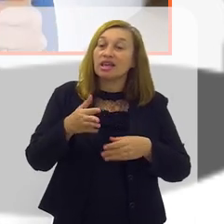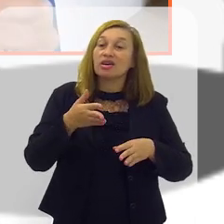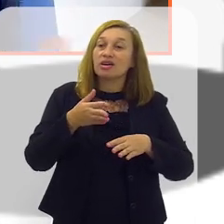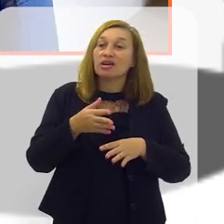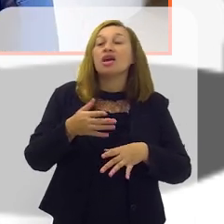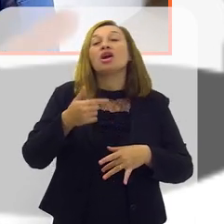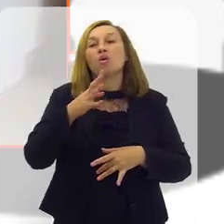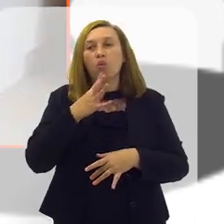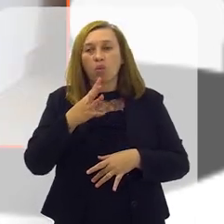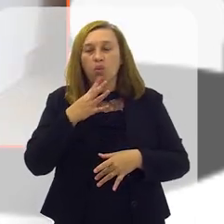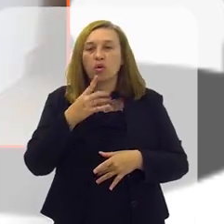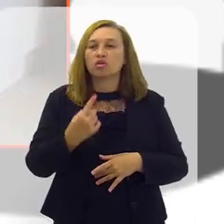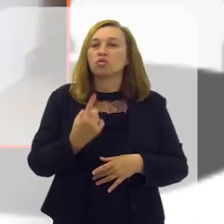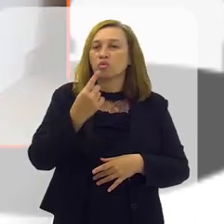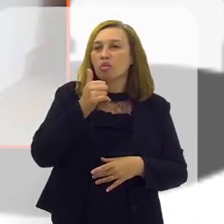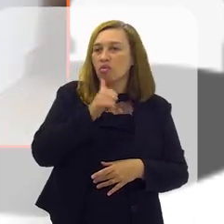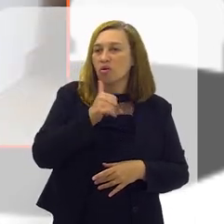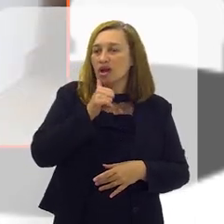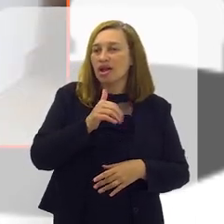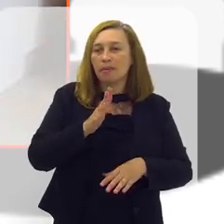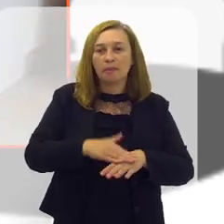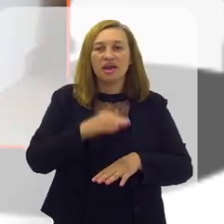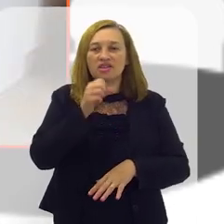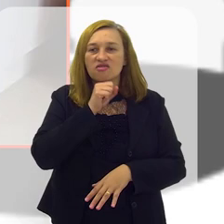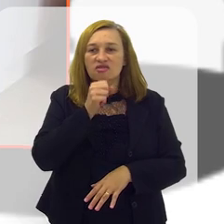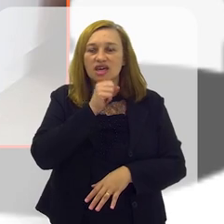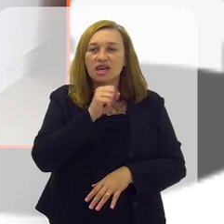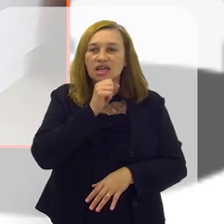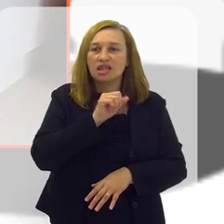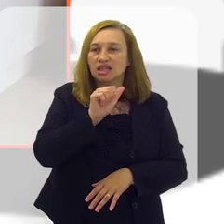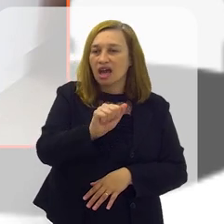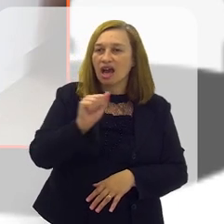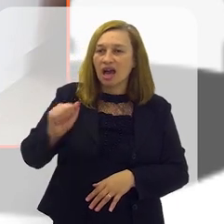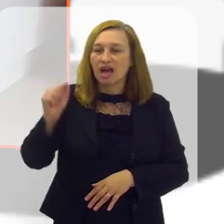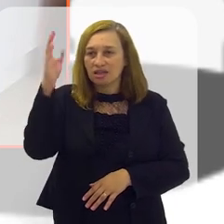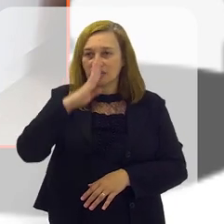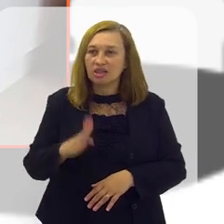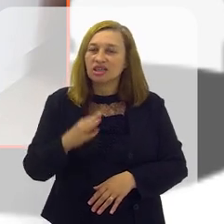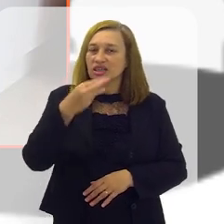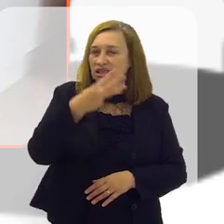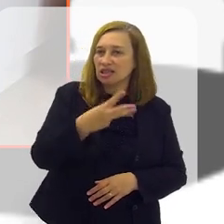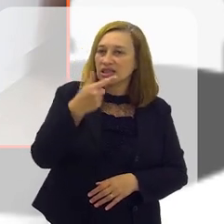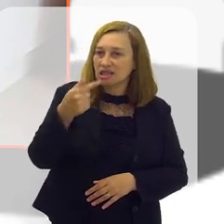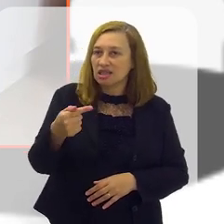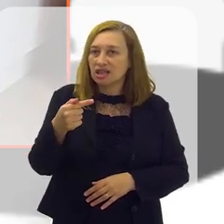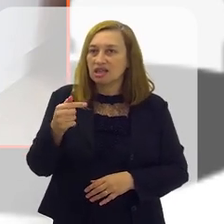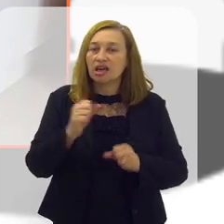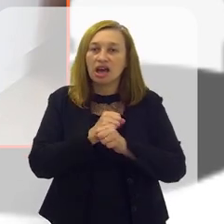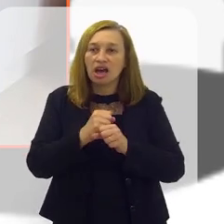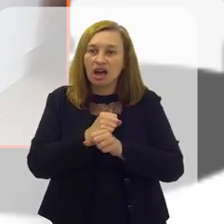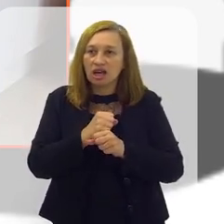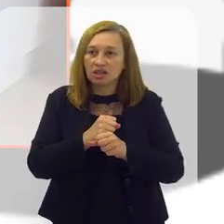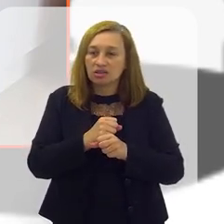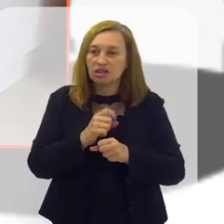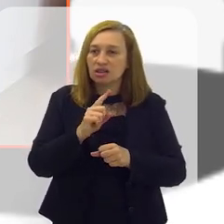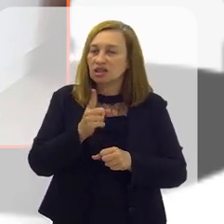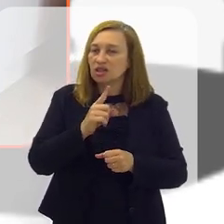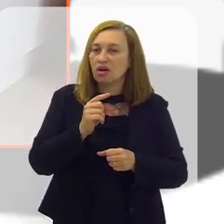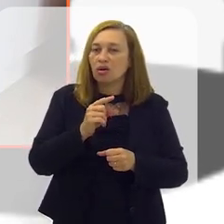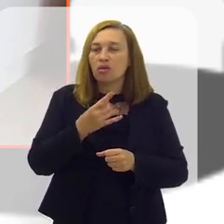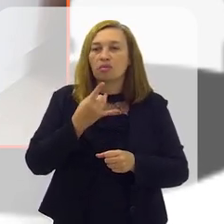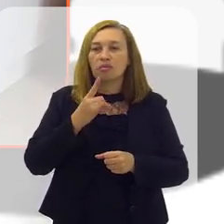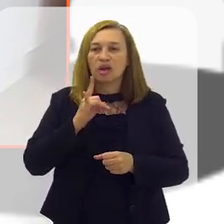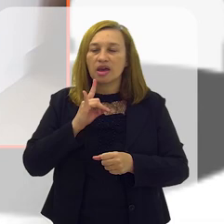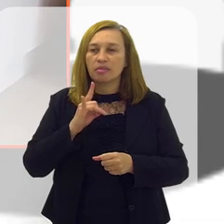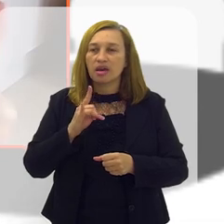E assim, eu conheço uma das mulheres mais antigas de AA no Brasil, que tem 37 anos sóbria, porque a